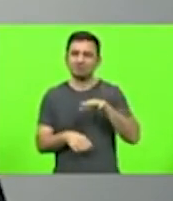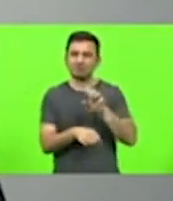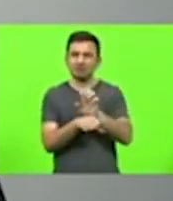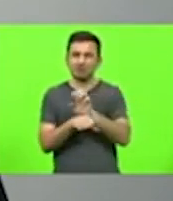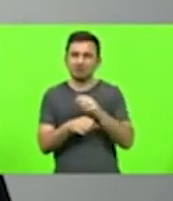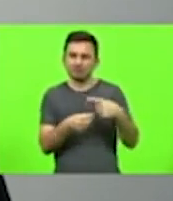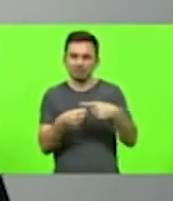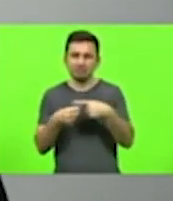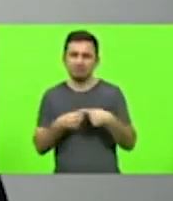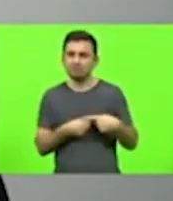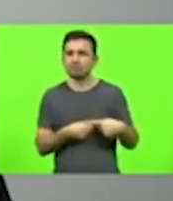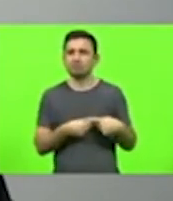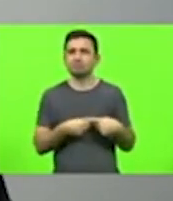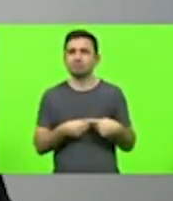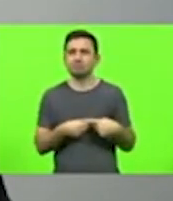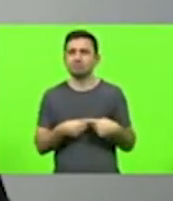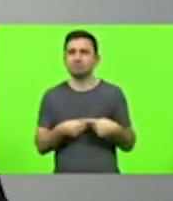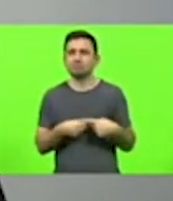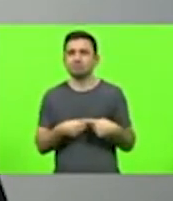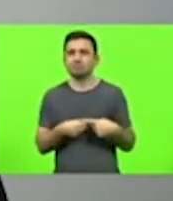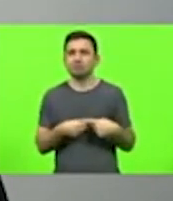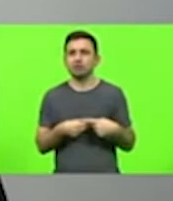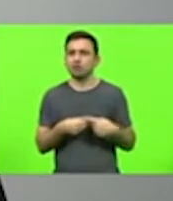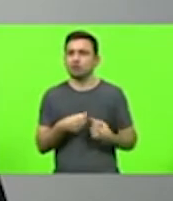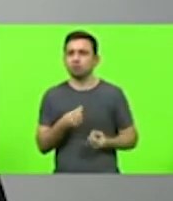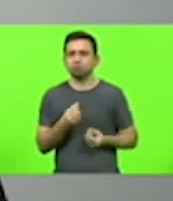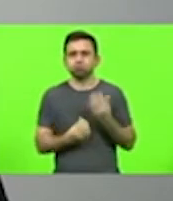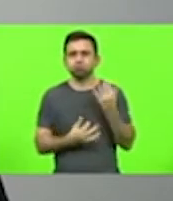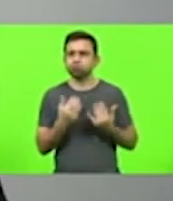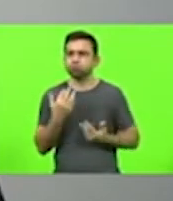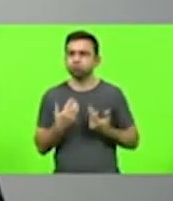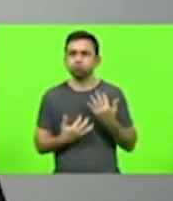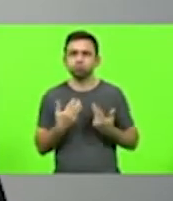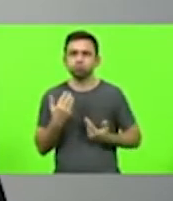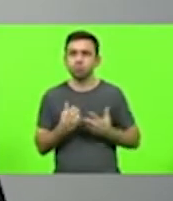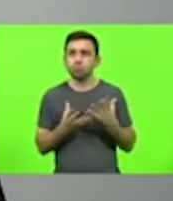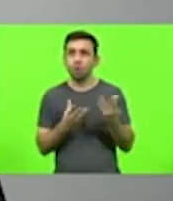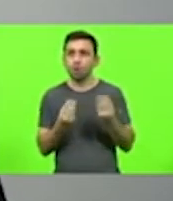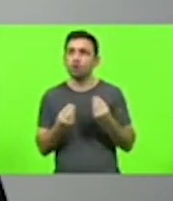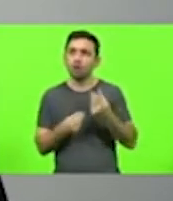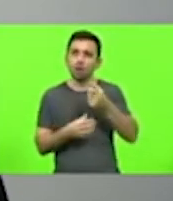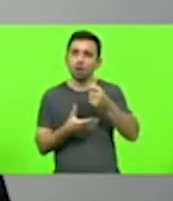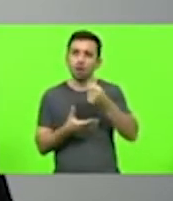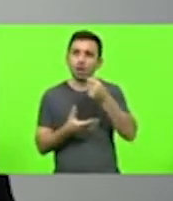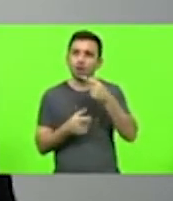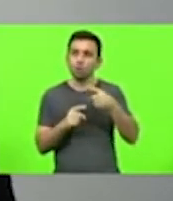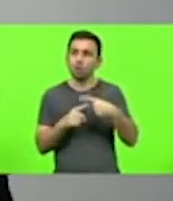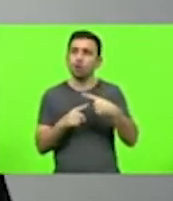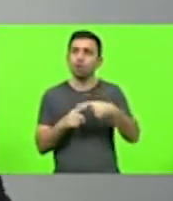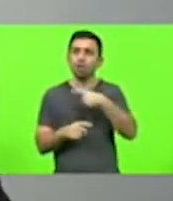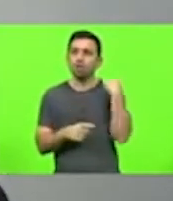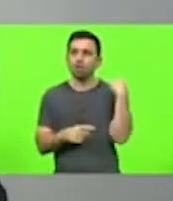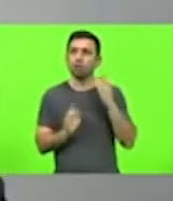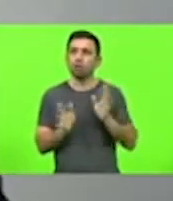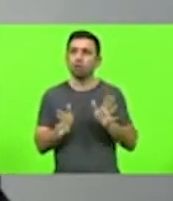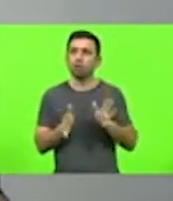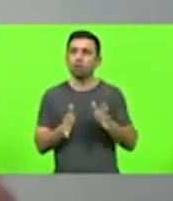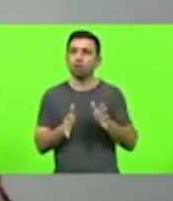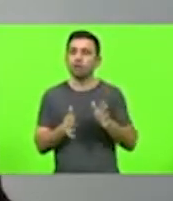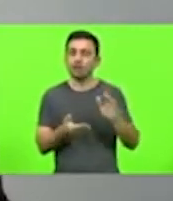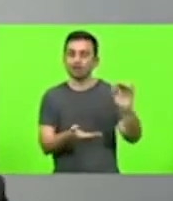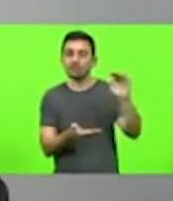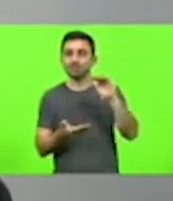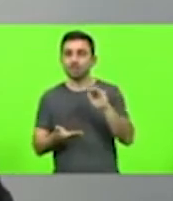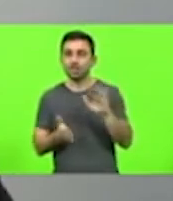que incineram inúmeros medicamentos vencidos. O que está acontecendo? Eles recebem